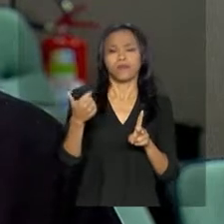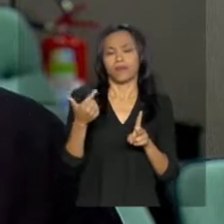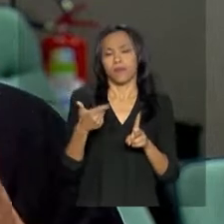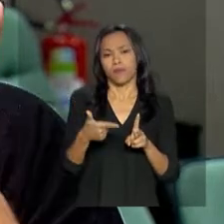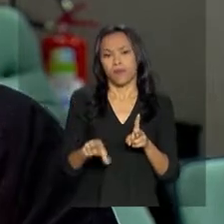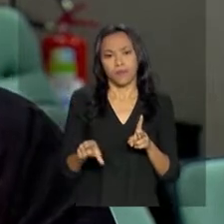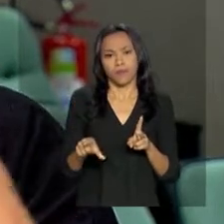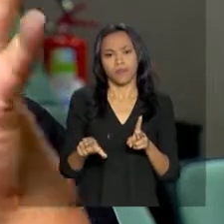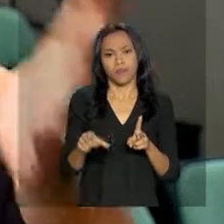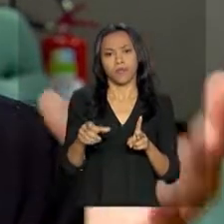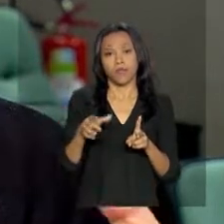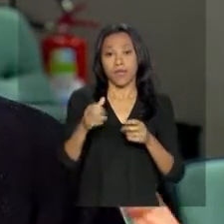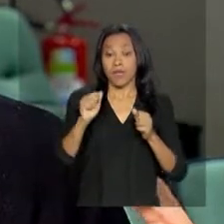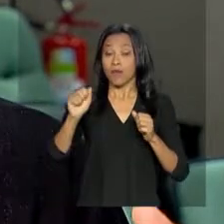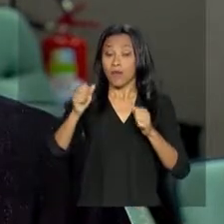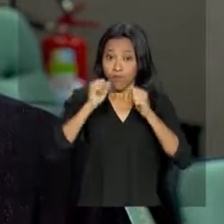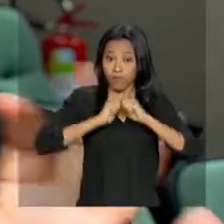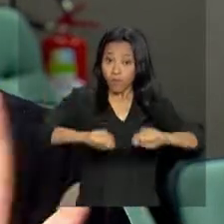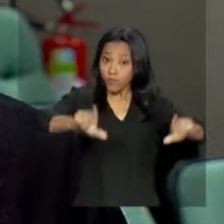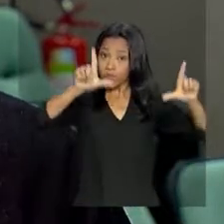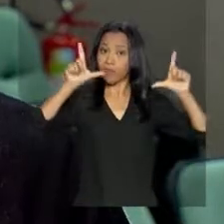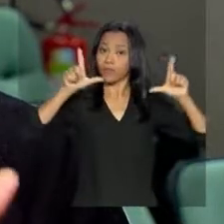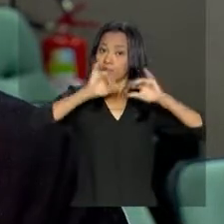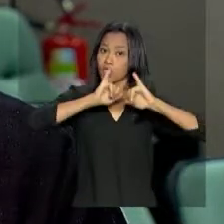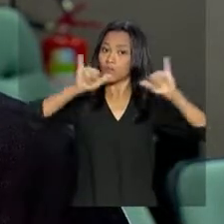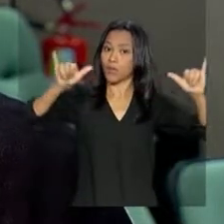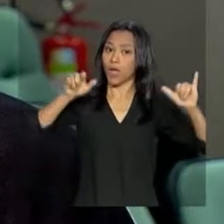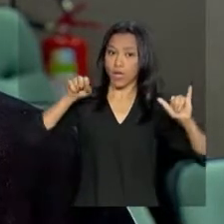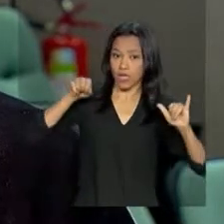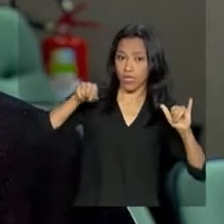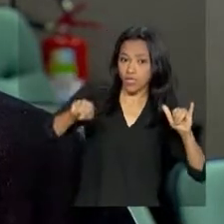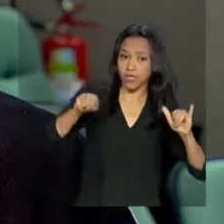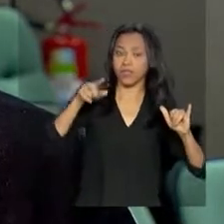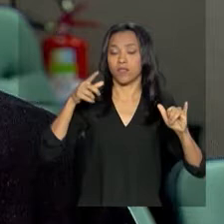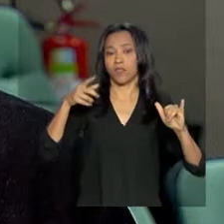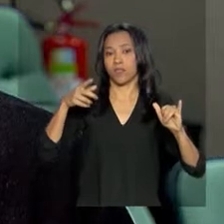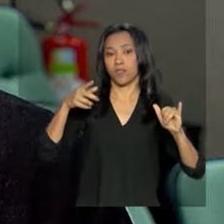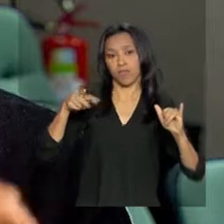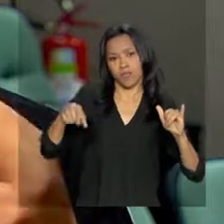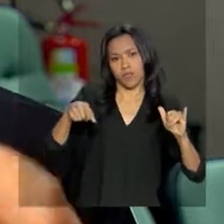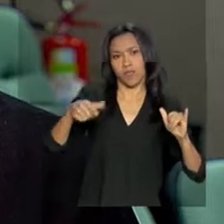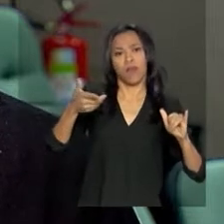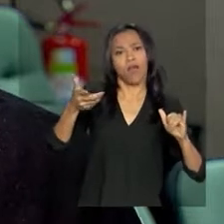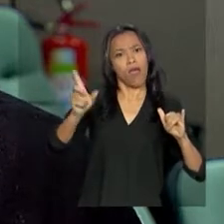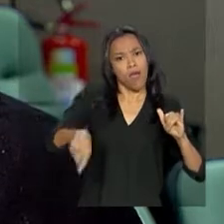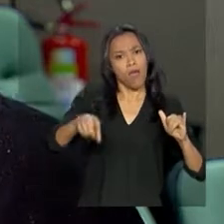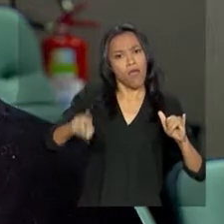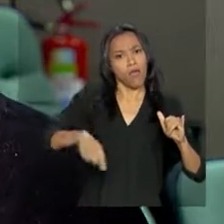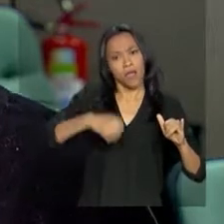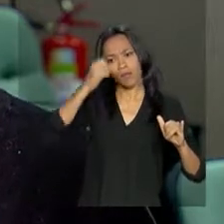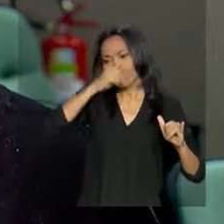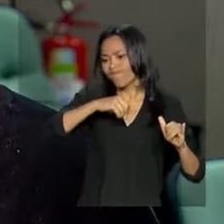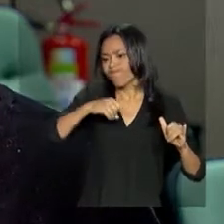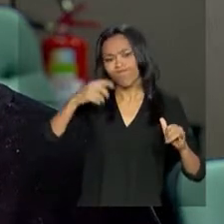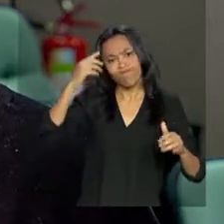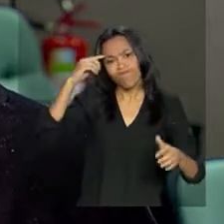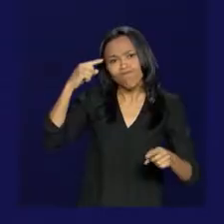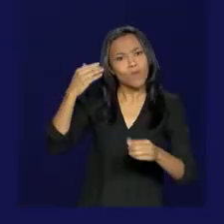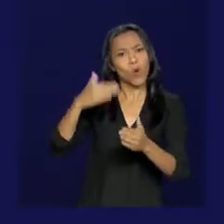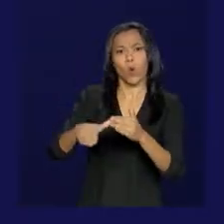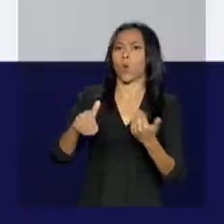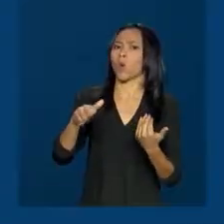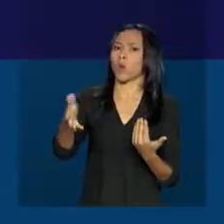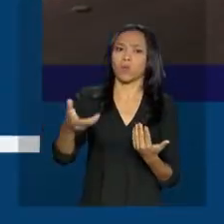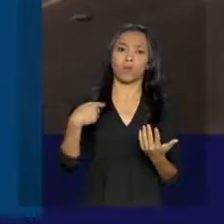tornar visível informações de que aquele empreendimento é intolerante à exploração sexual.